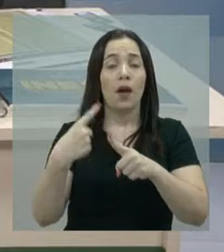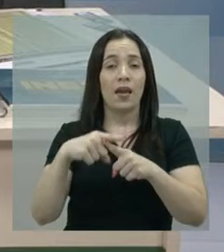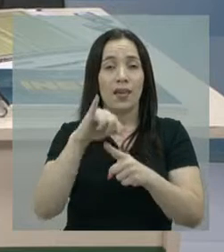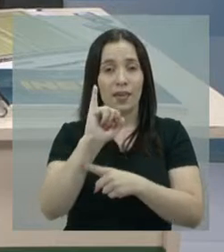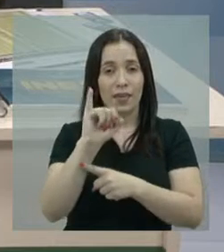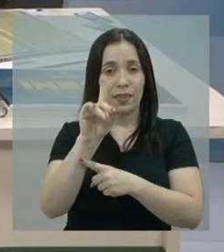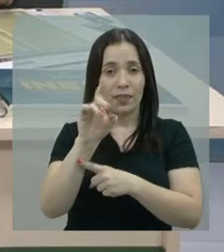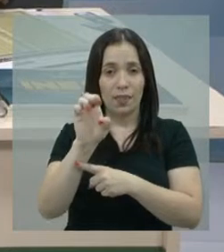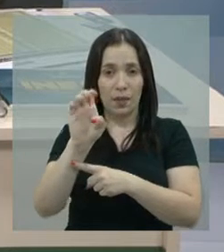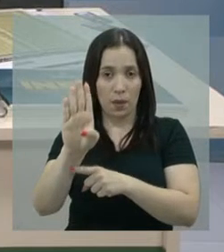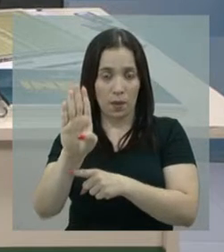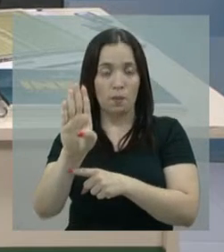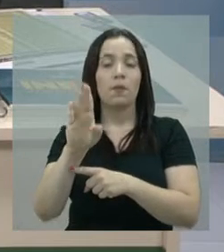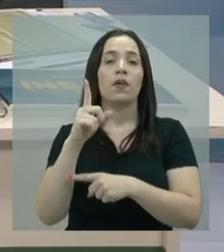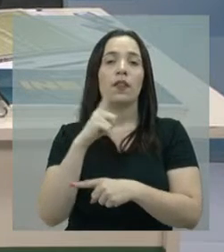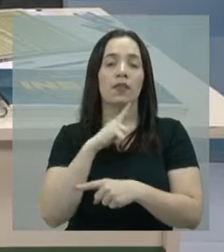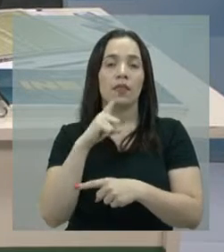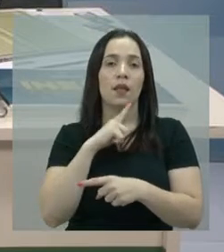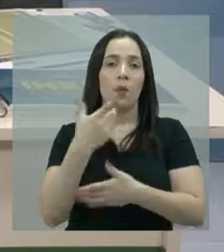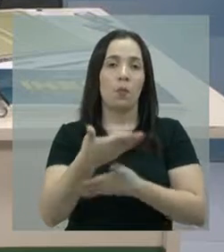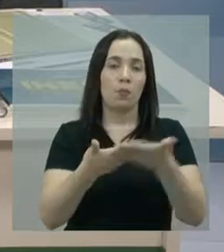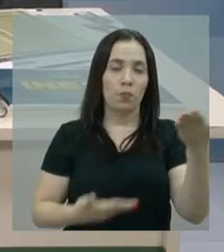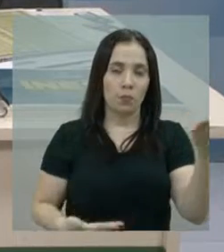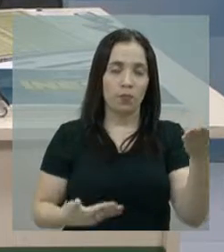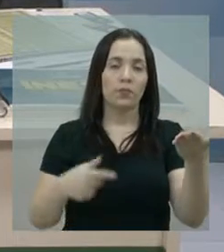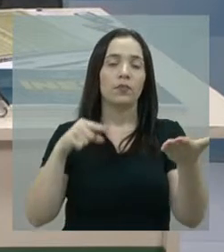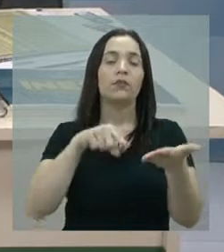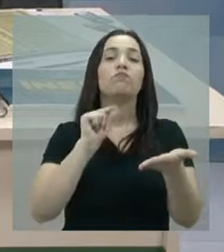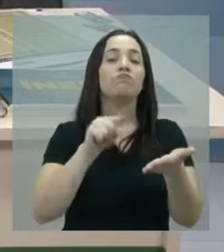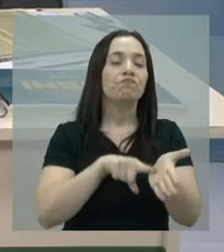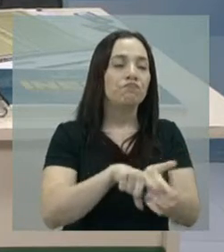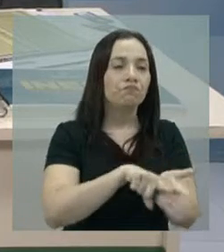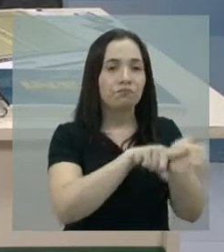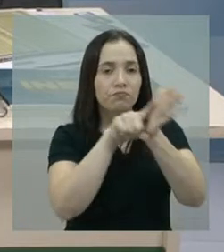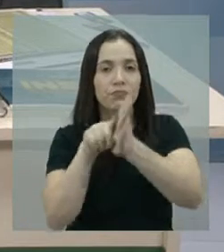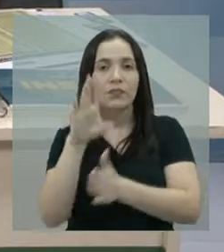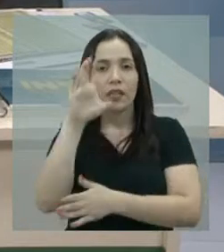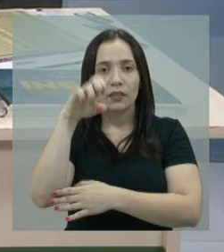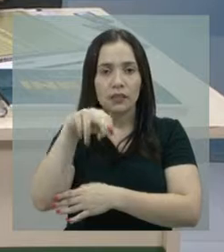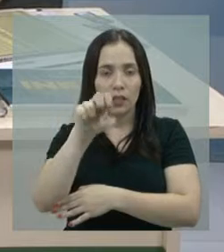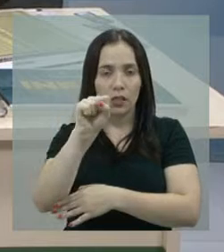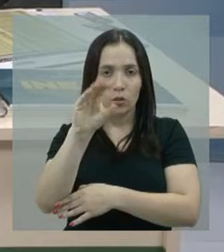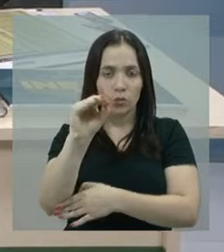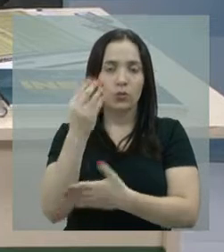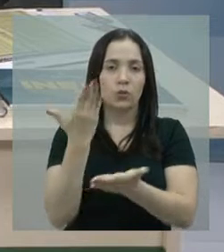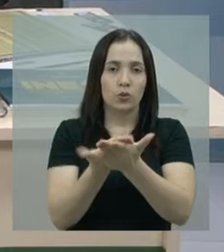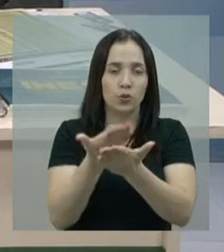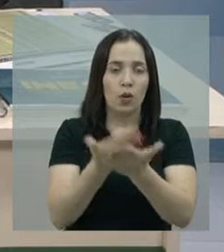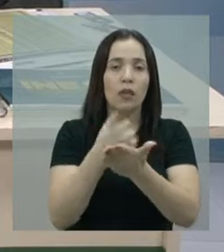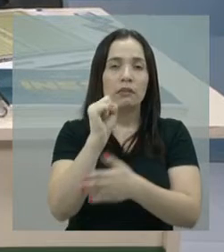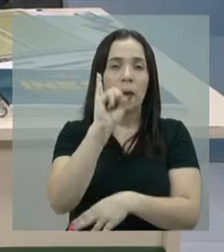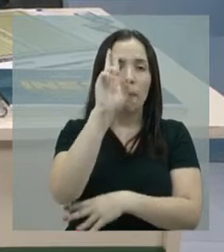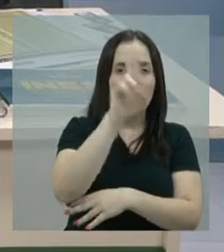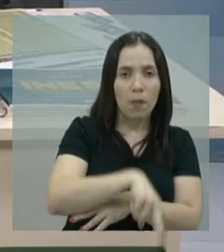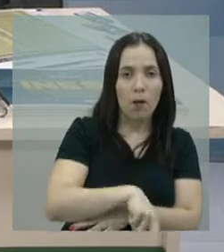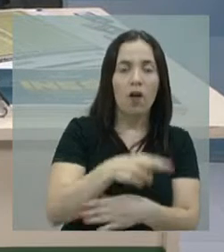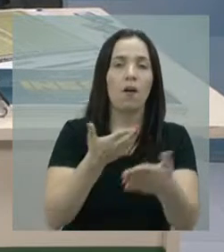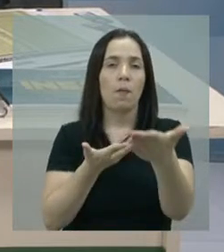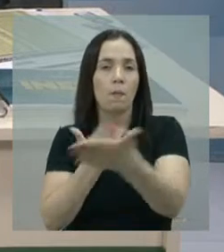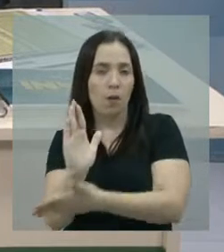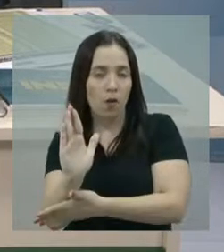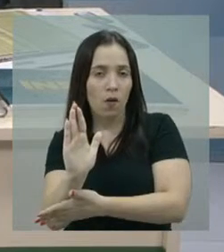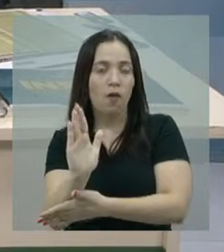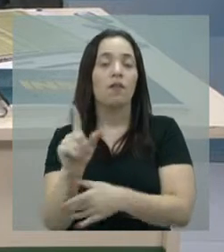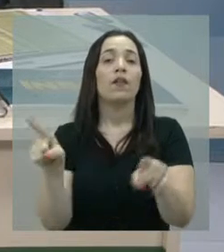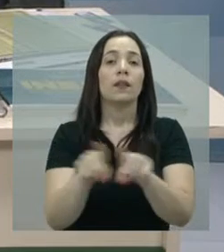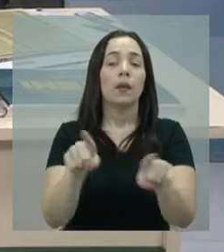partir de 2 indicadores, um gerado pelo censo escolar, que é o fluxo escolar, aprovação, reprovação, e o outro, a